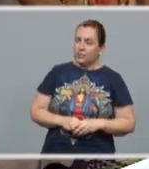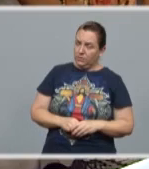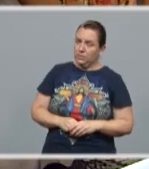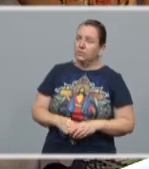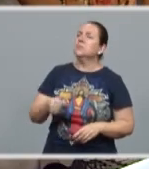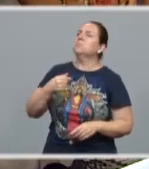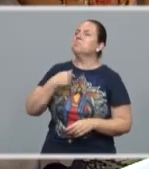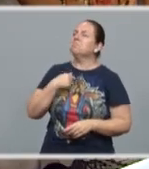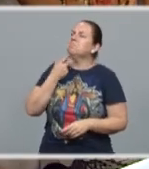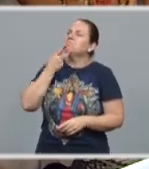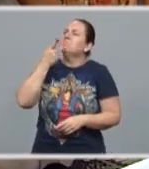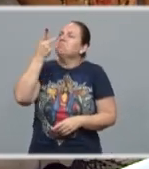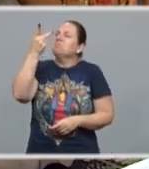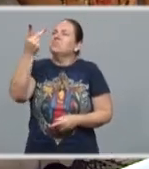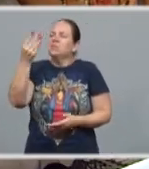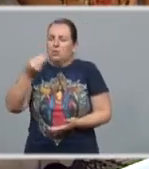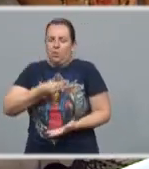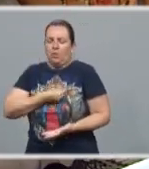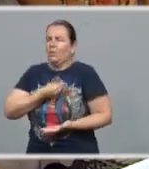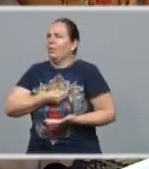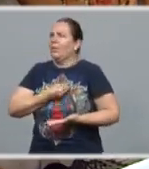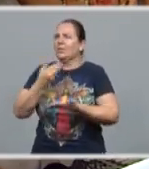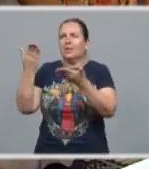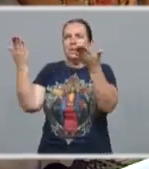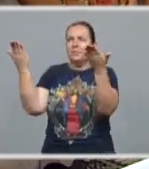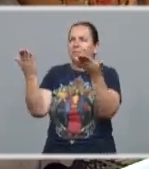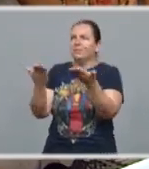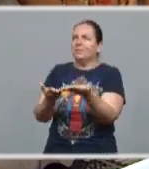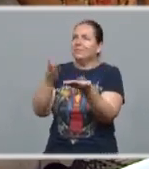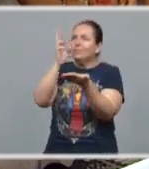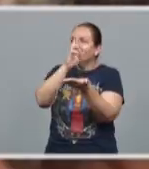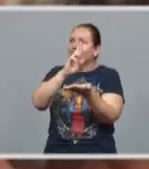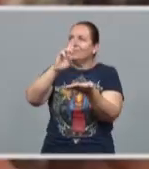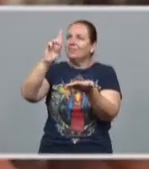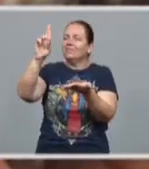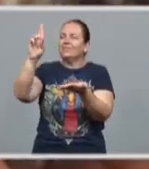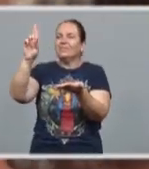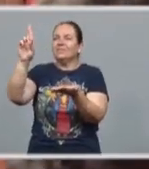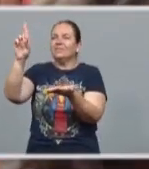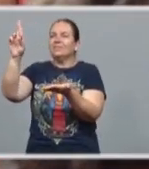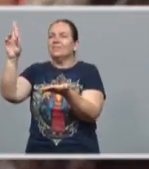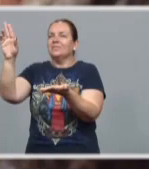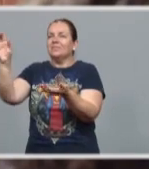Eu disse, eis que vem o Senhor,